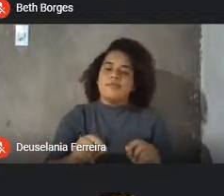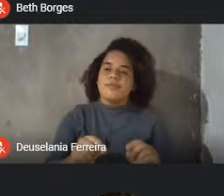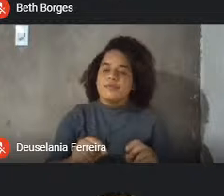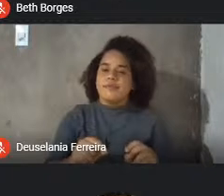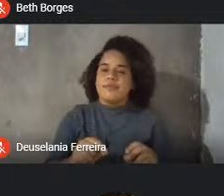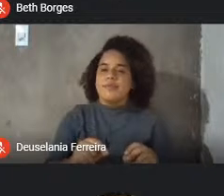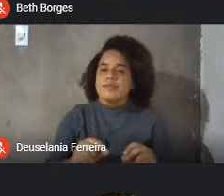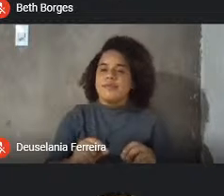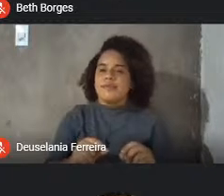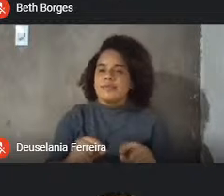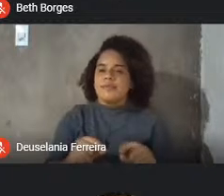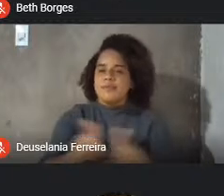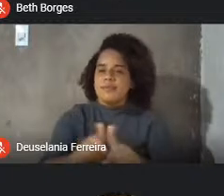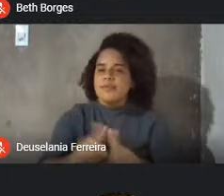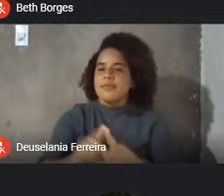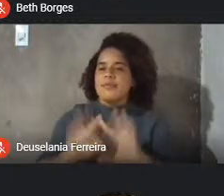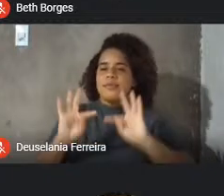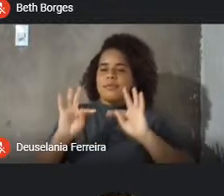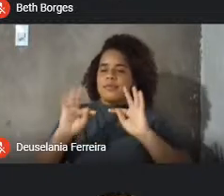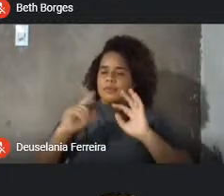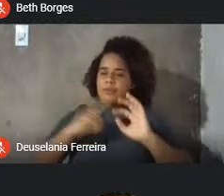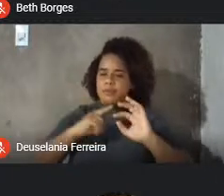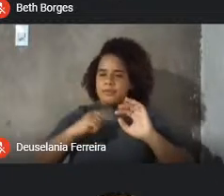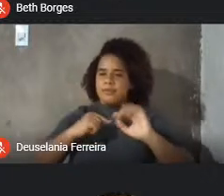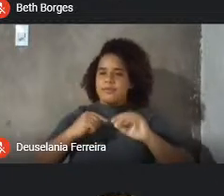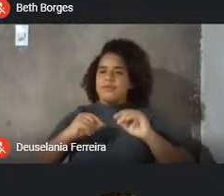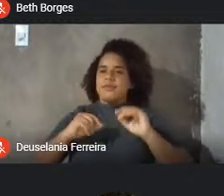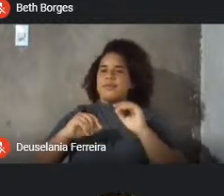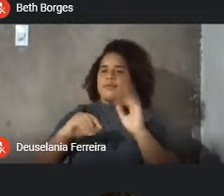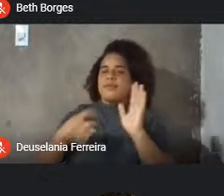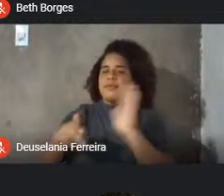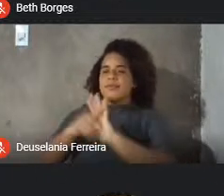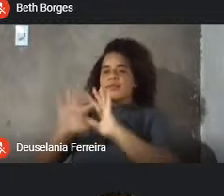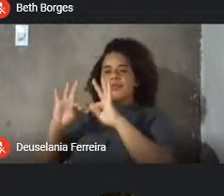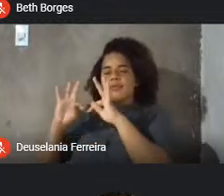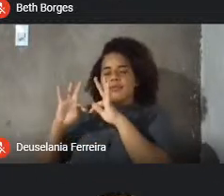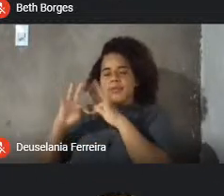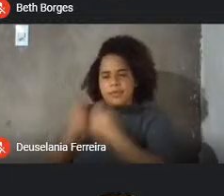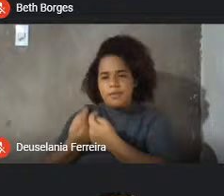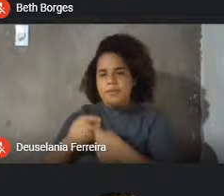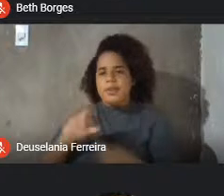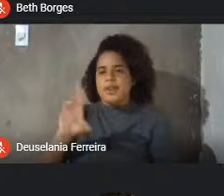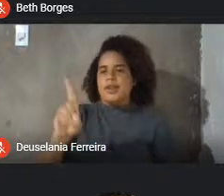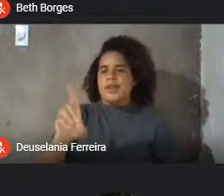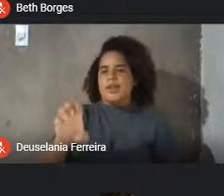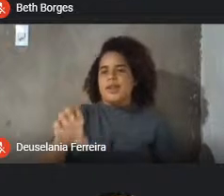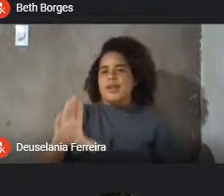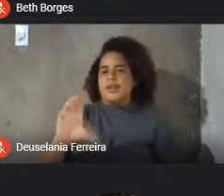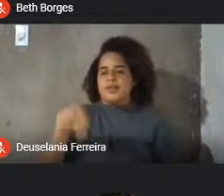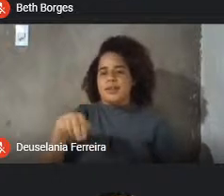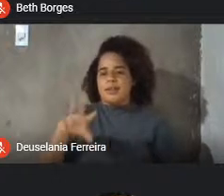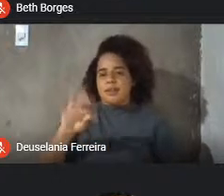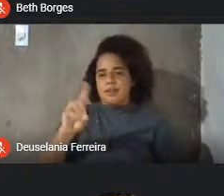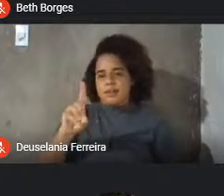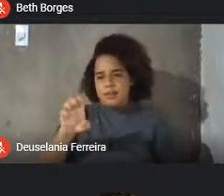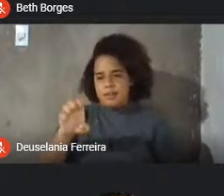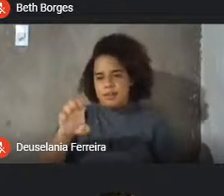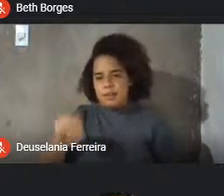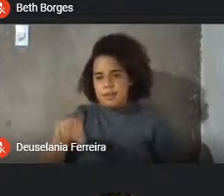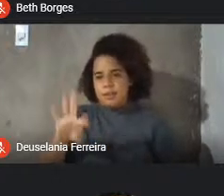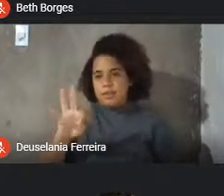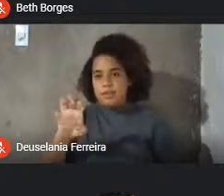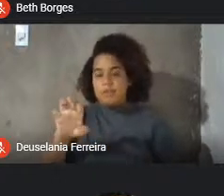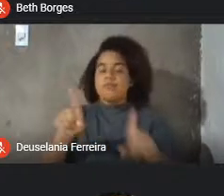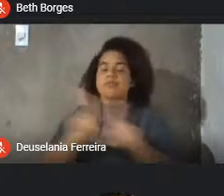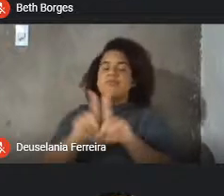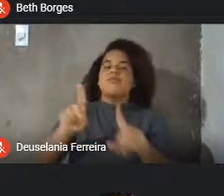própria seta descendente, tudo isso a pessoa em estado de transe hipnótico, tá? E daí, pegando todos esses conteúdos e daí levando já para a